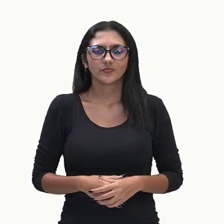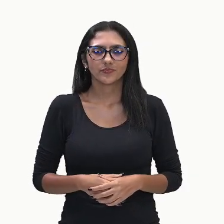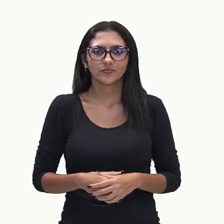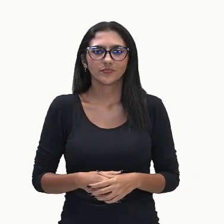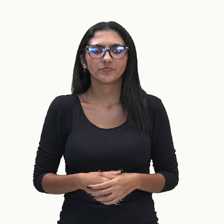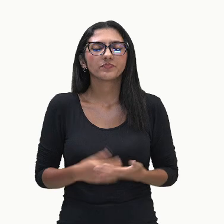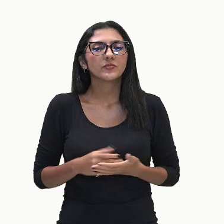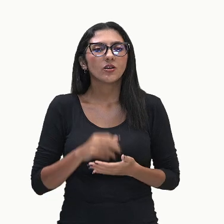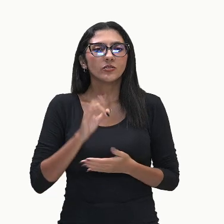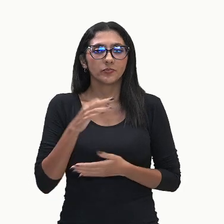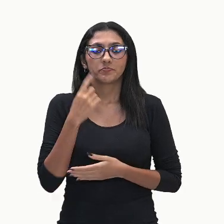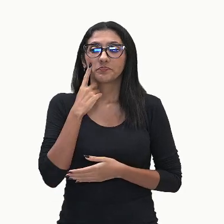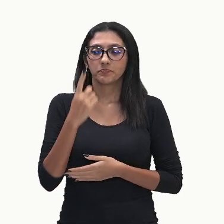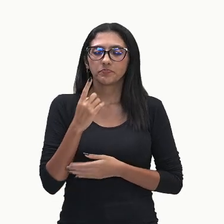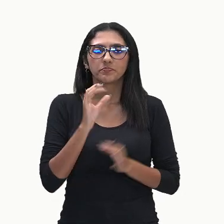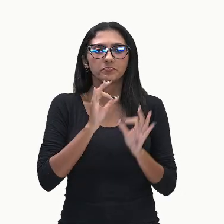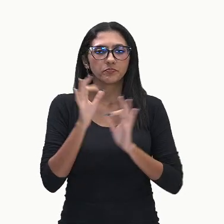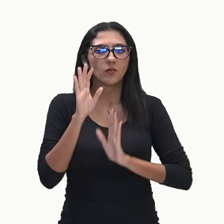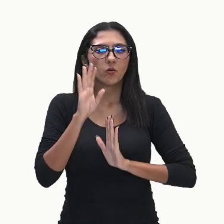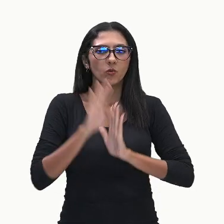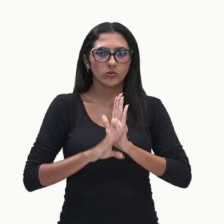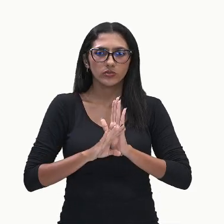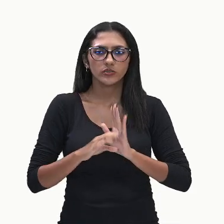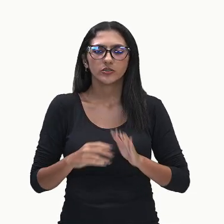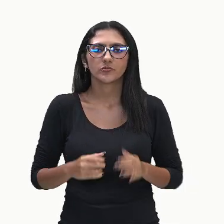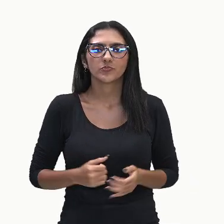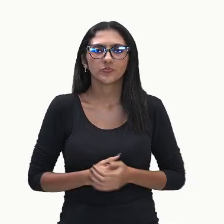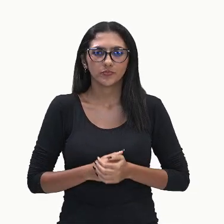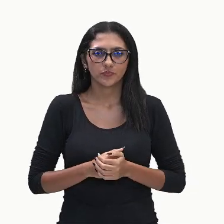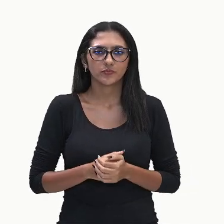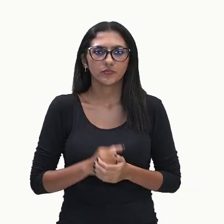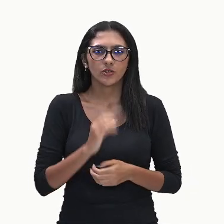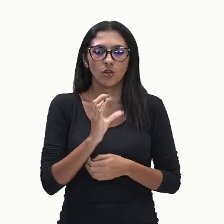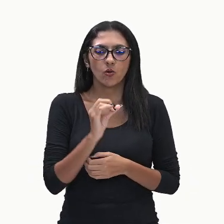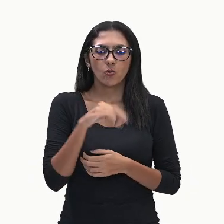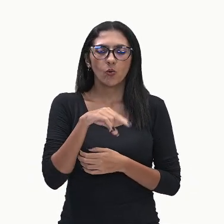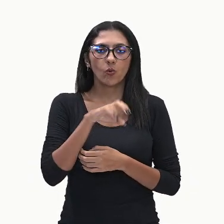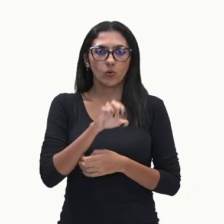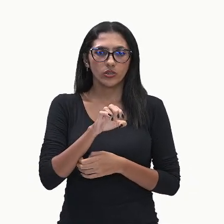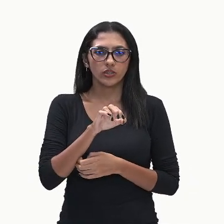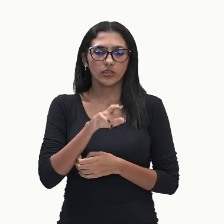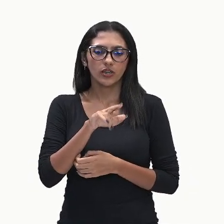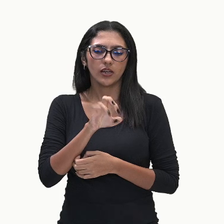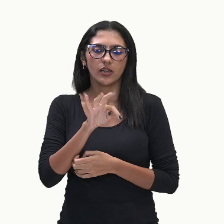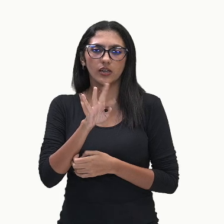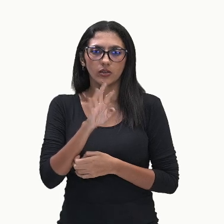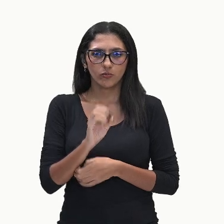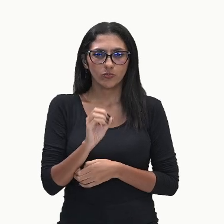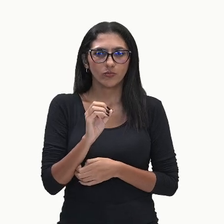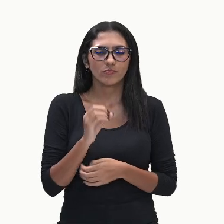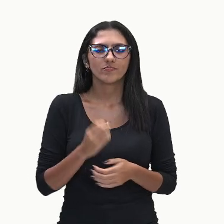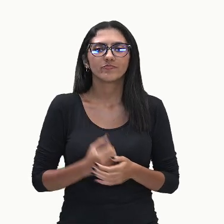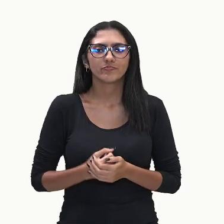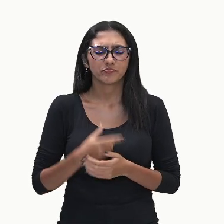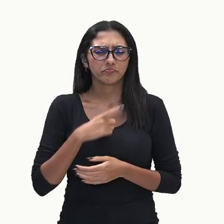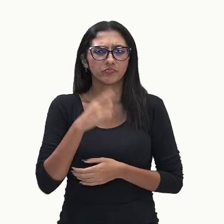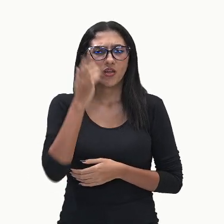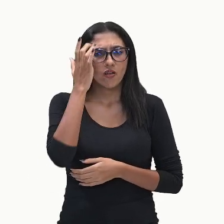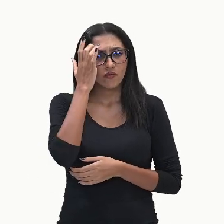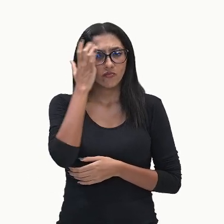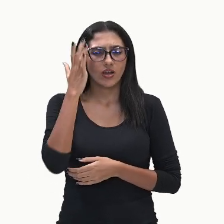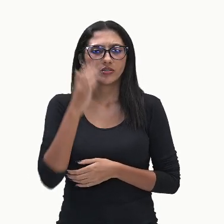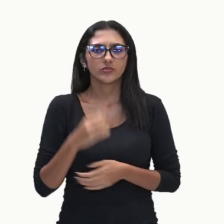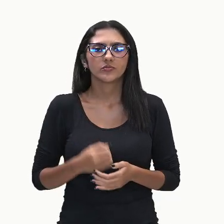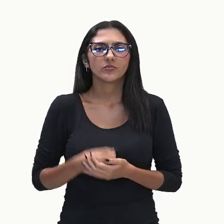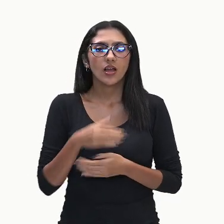Nós temos aí, então, a formação de um cone circular reto. É fácil notar que a área total